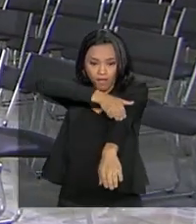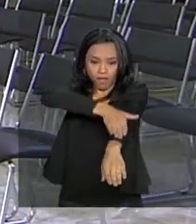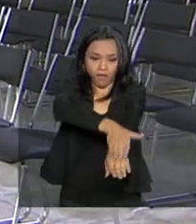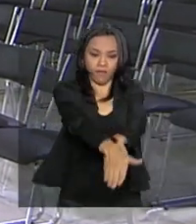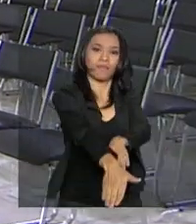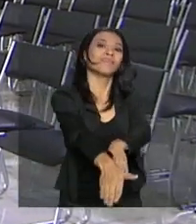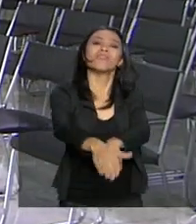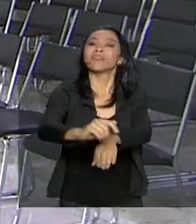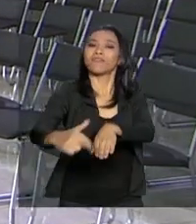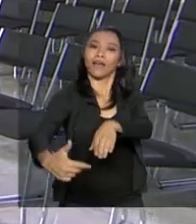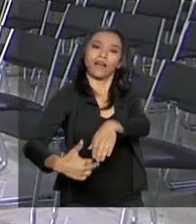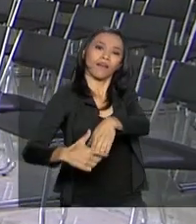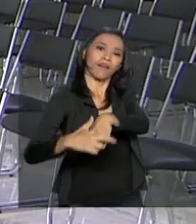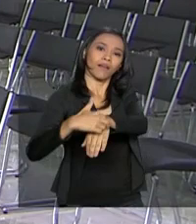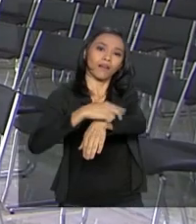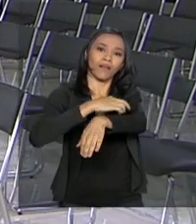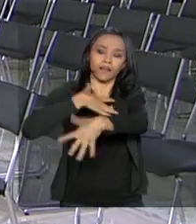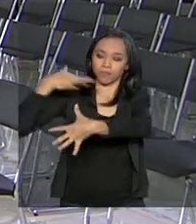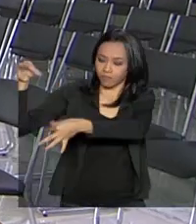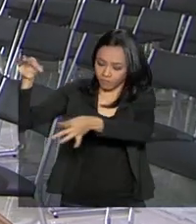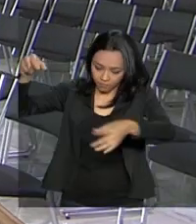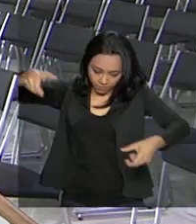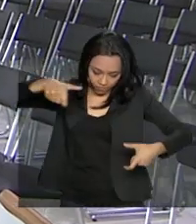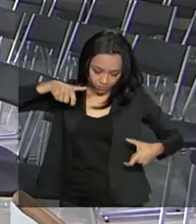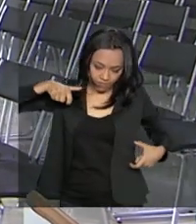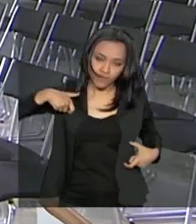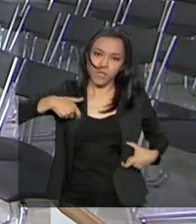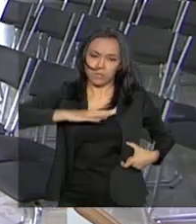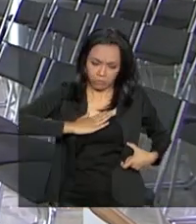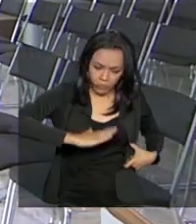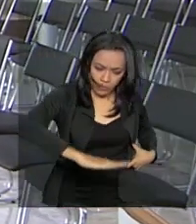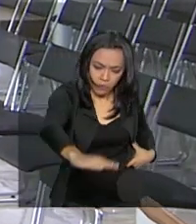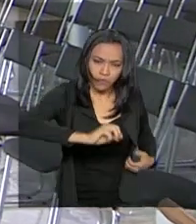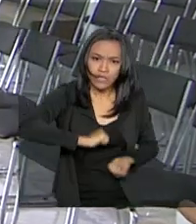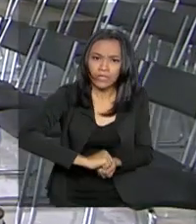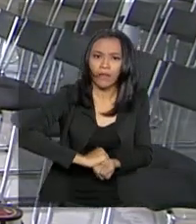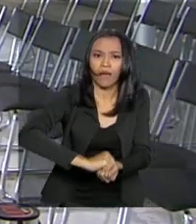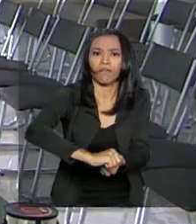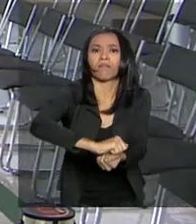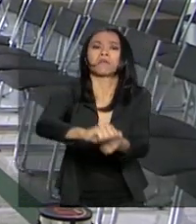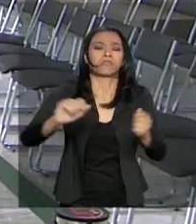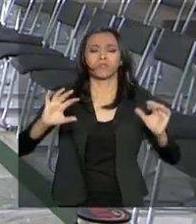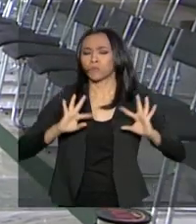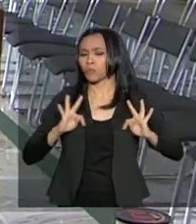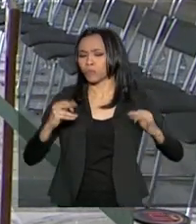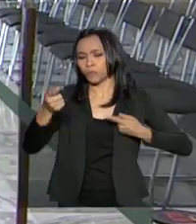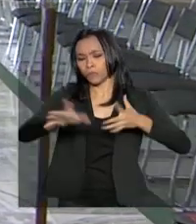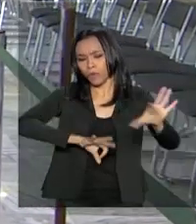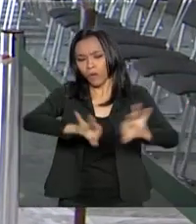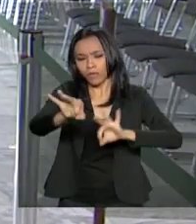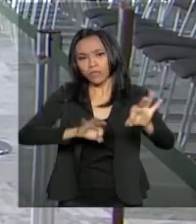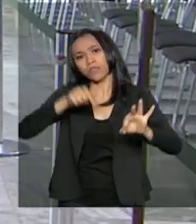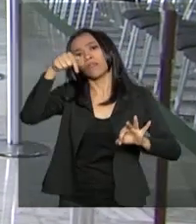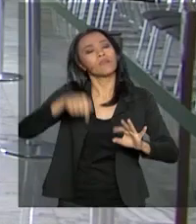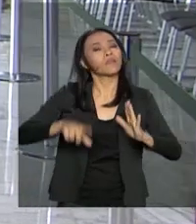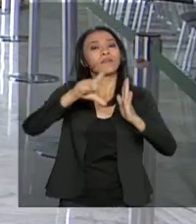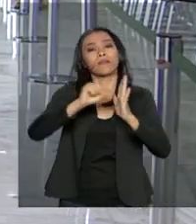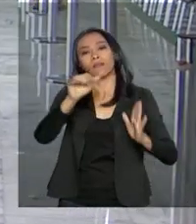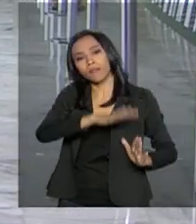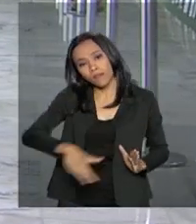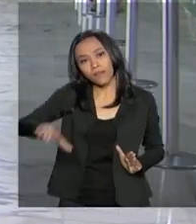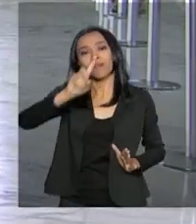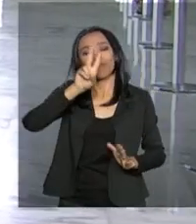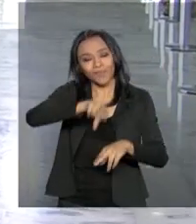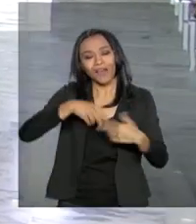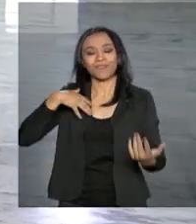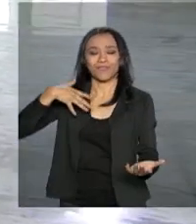vai receber a faixa presidencial ela foi lavada então muito a organização aqui pelo palácio do planalto exatamente por essa posse acontece no